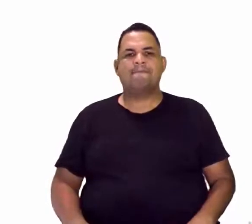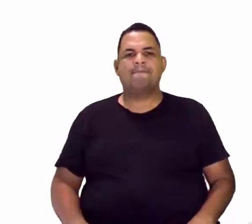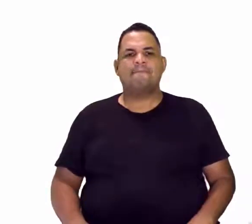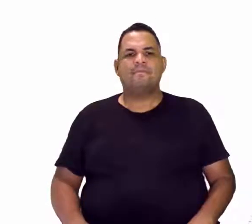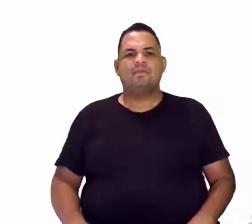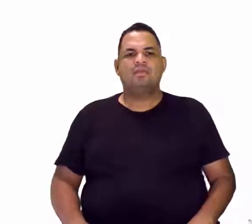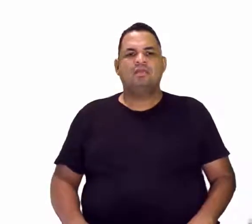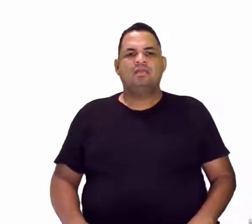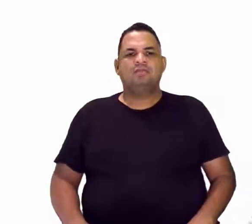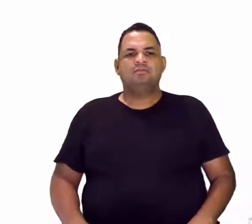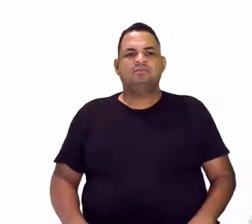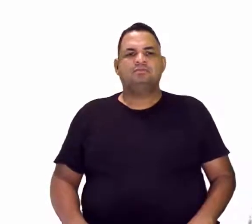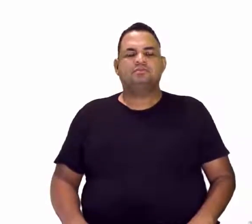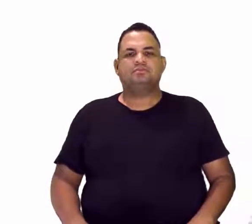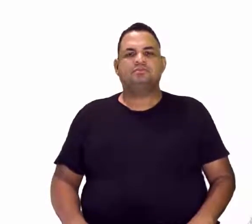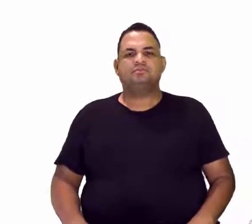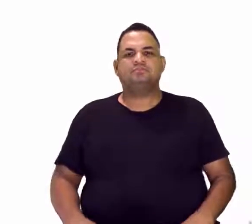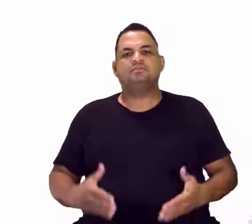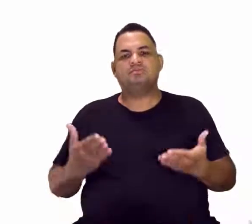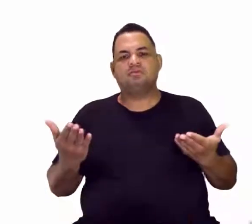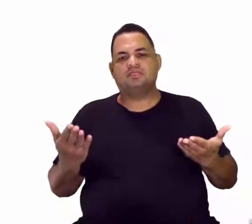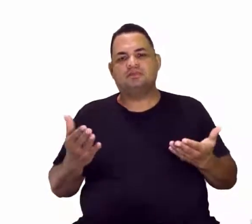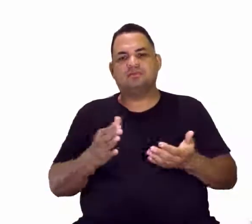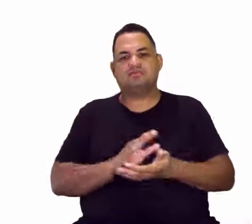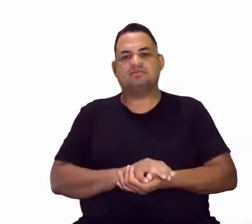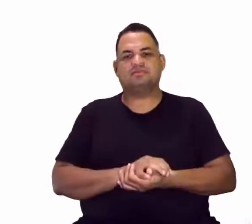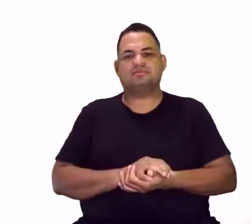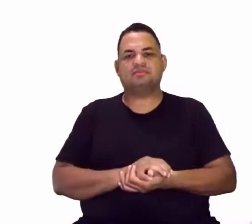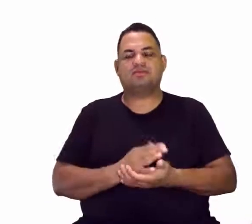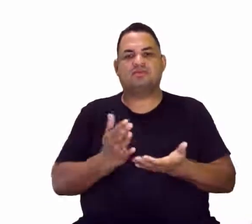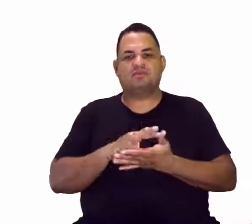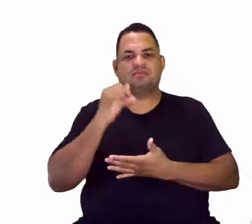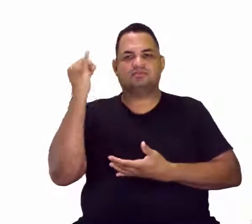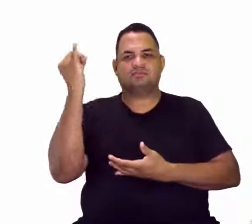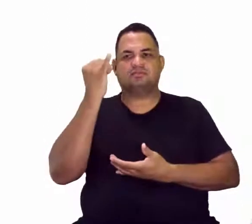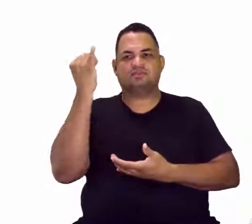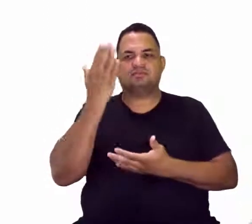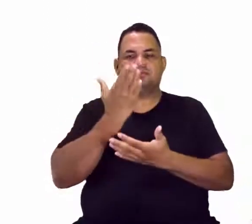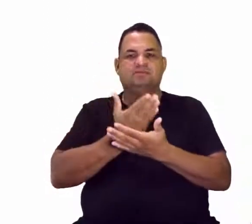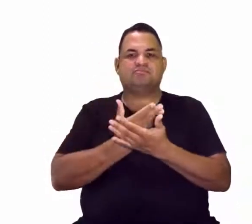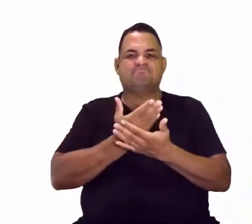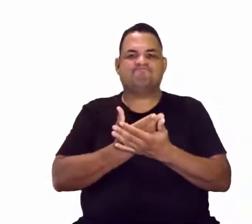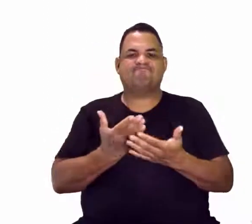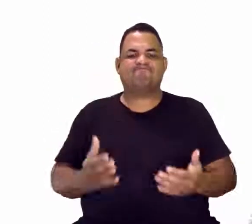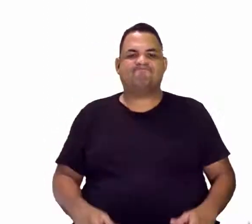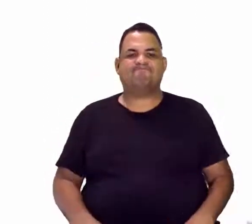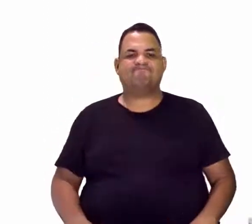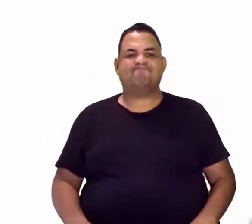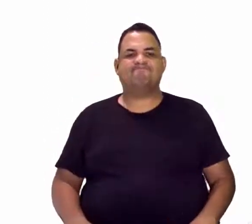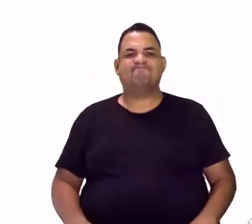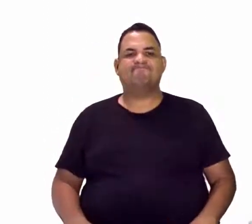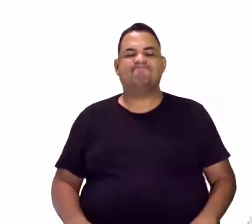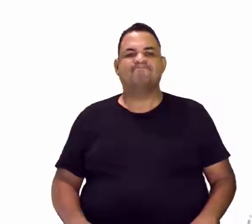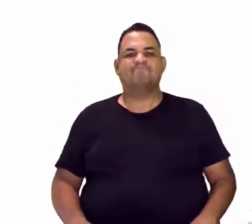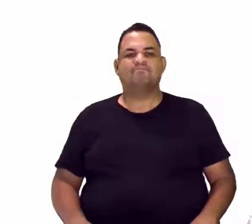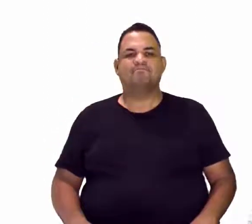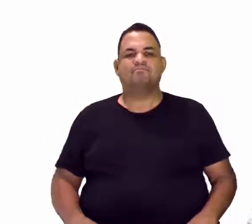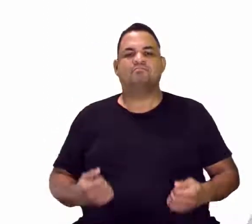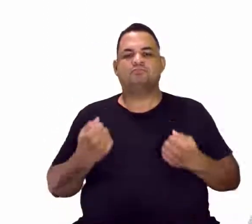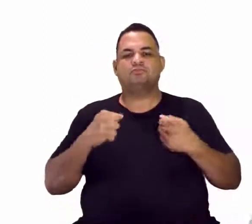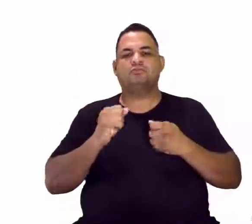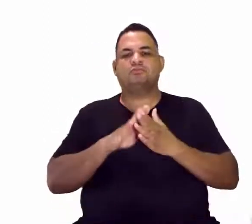Olha só, agora a gente chegou no ponto muito importante da nossa aula. Nós podemos classificar